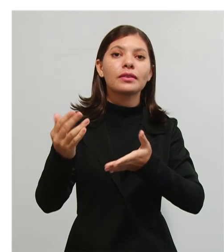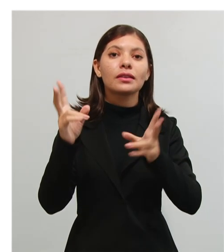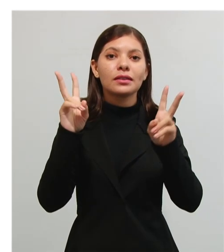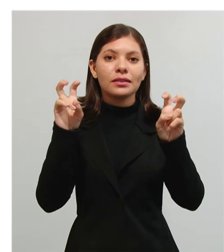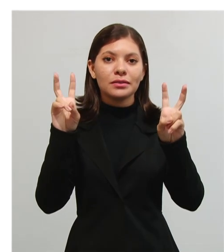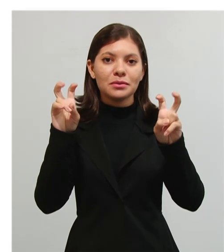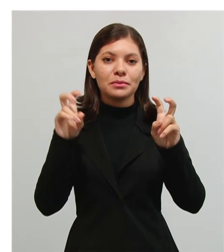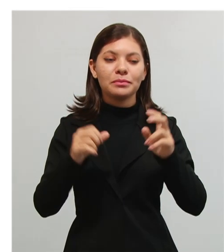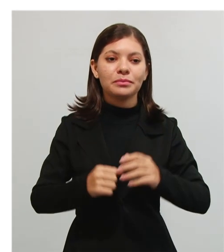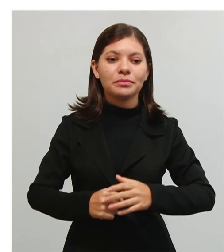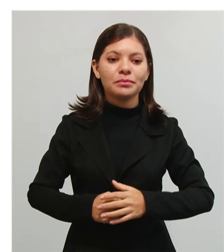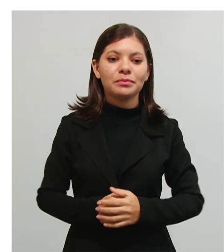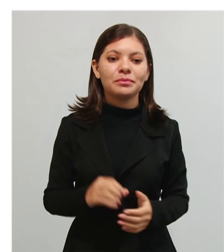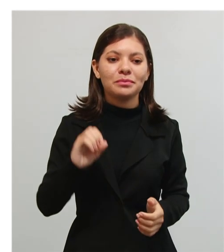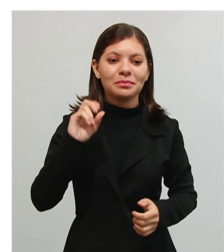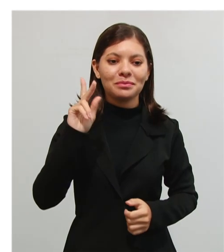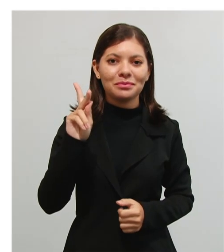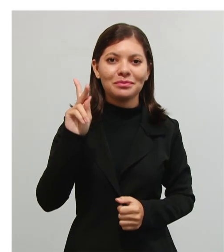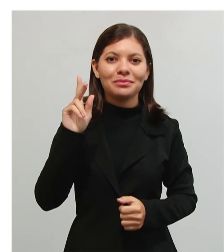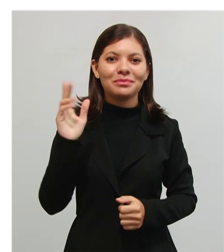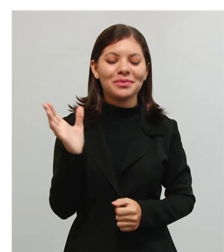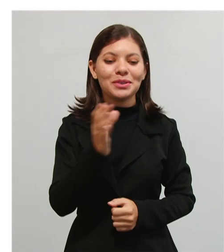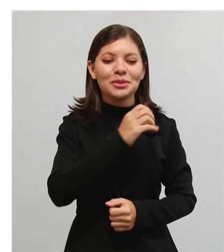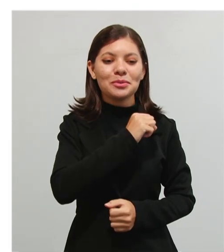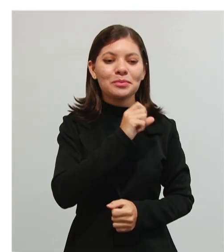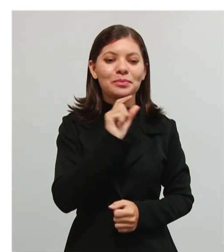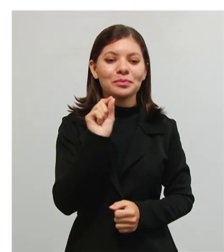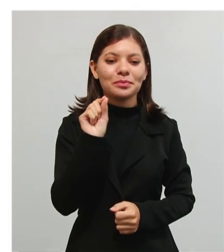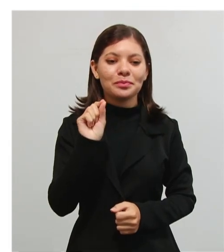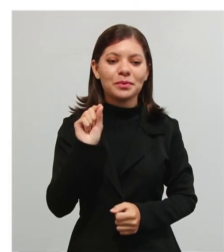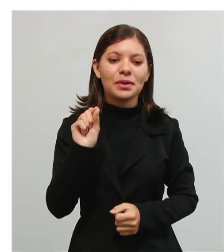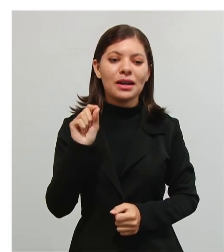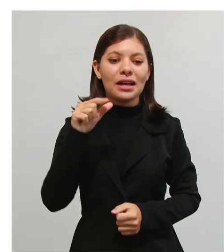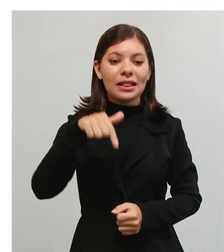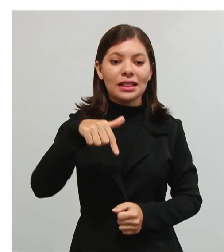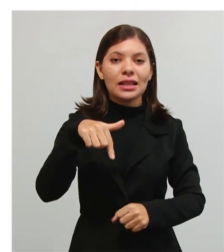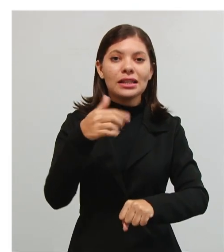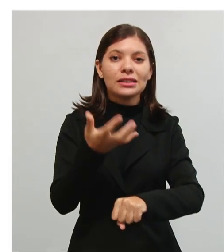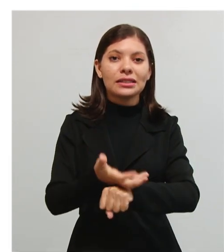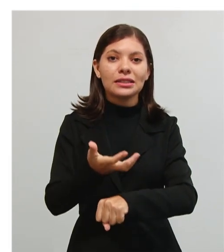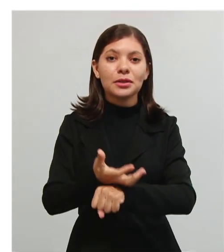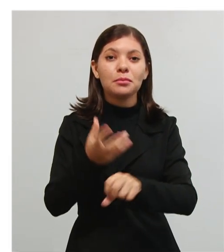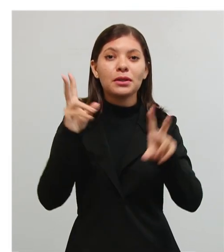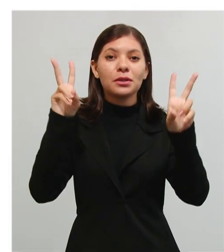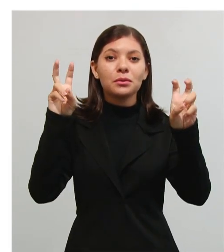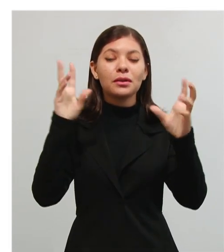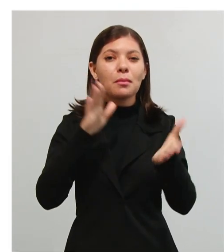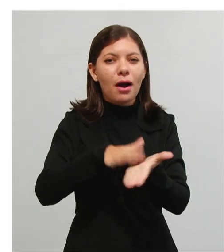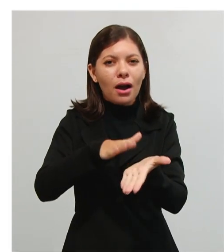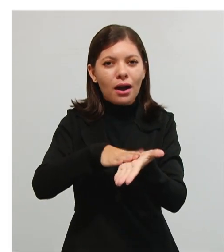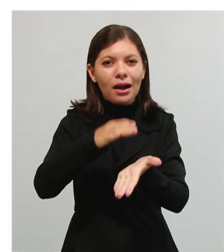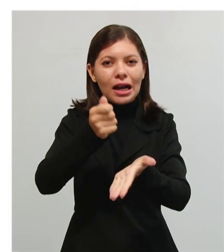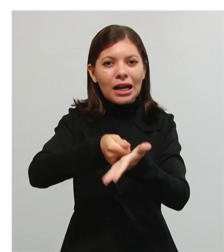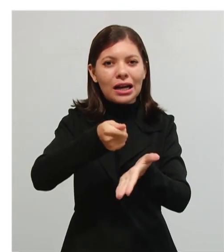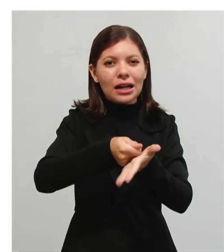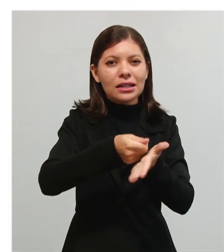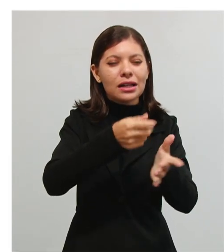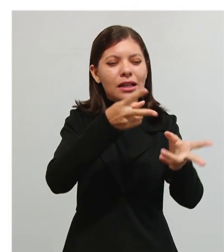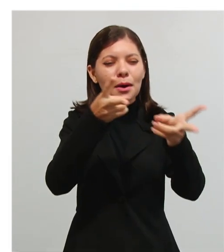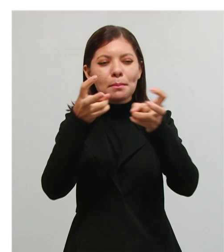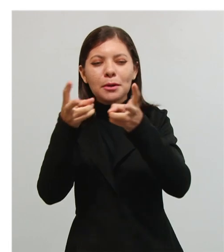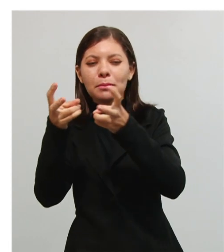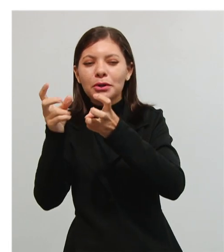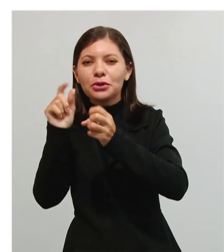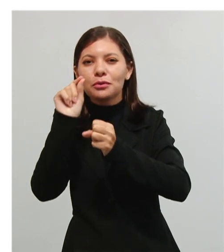cobrança. Ok? Vamos lá. Nessa disciplina, o tema cobrança tem uma perspectiva